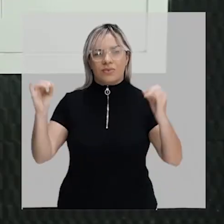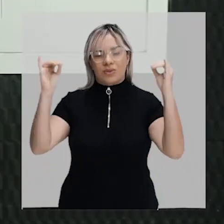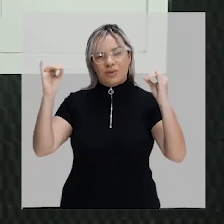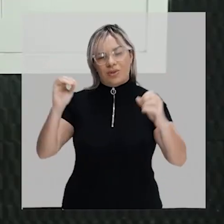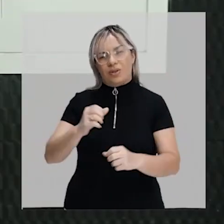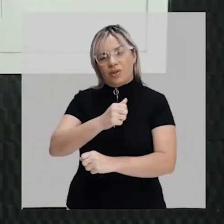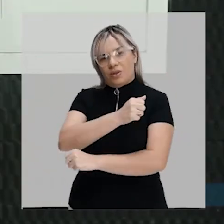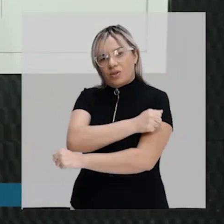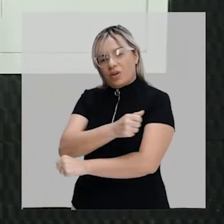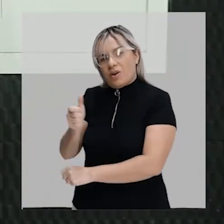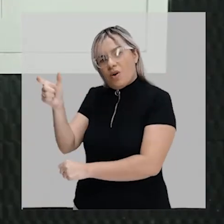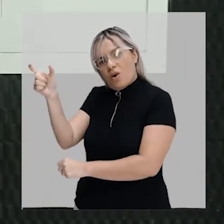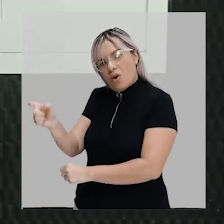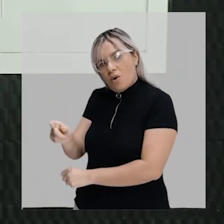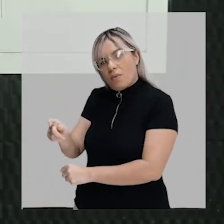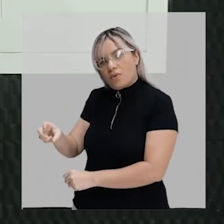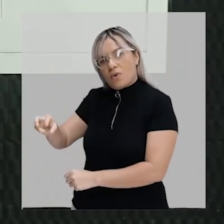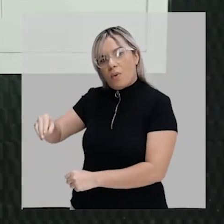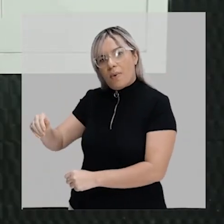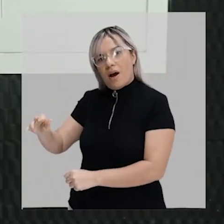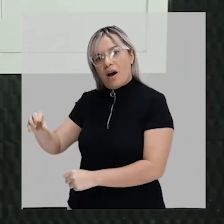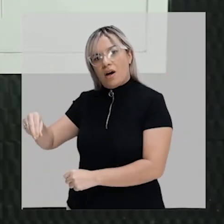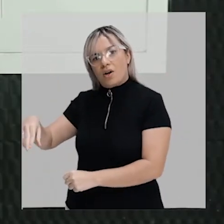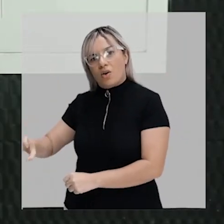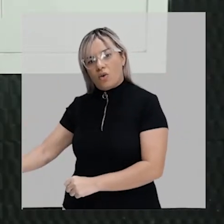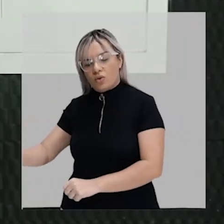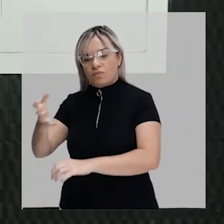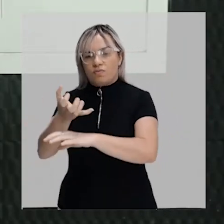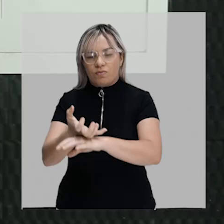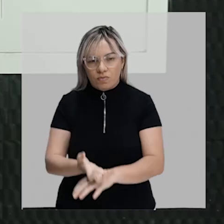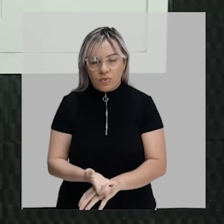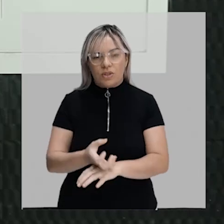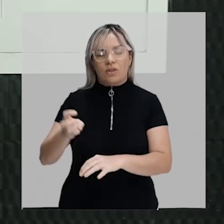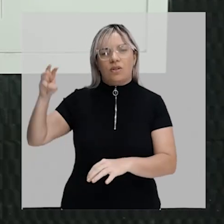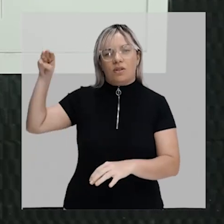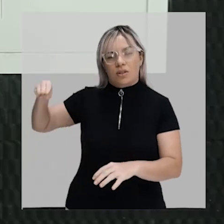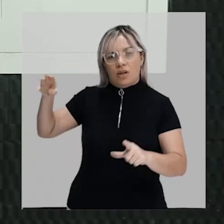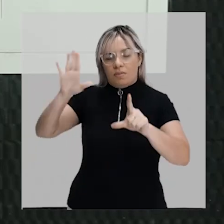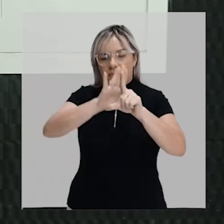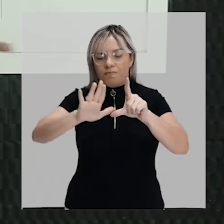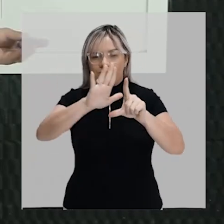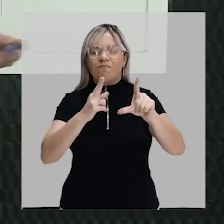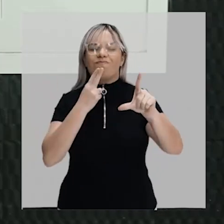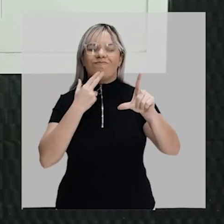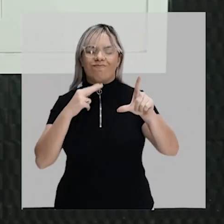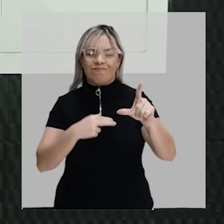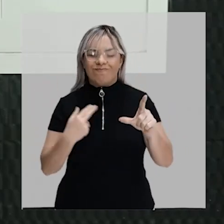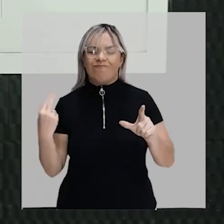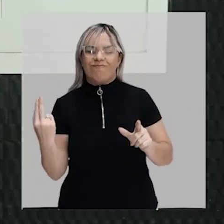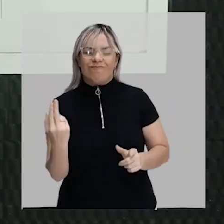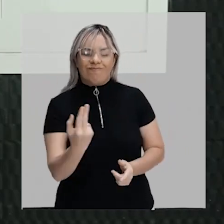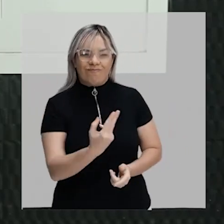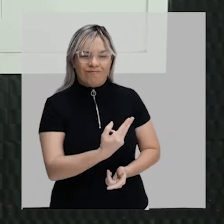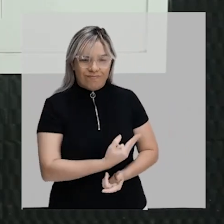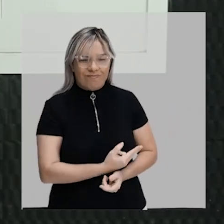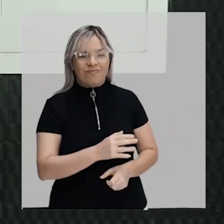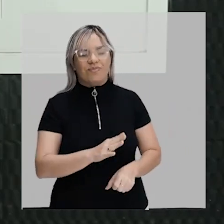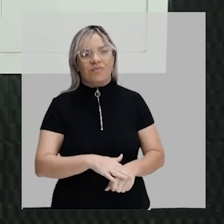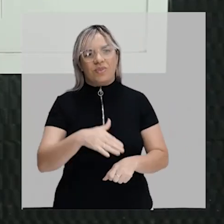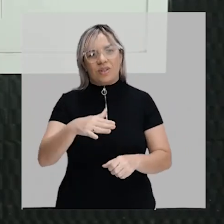Olá pessoal aqui é o professor maroniberg uma professor de matemática da plataforma Gonçalves Dias estou aqui mais uma vez com vocês